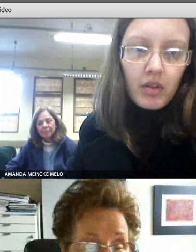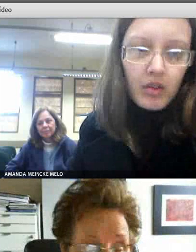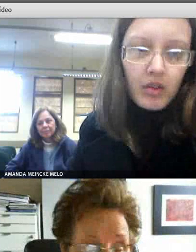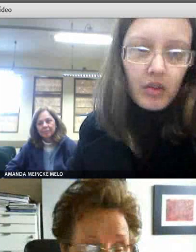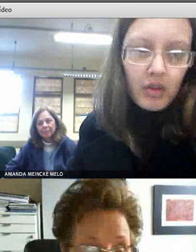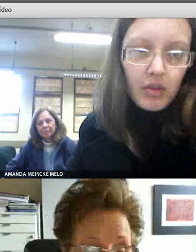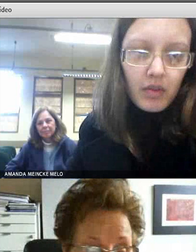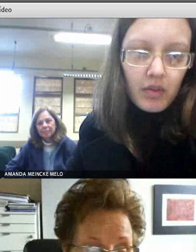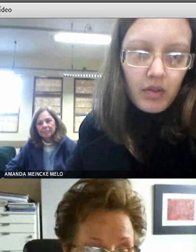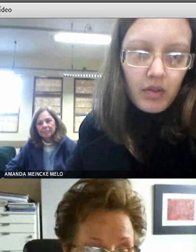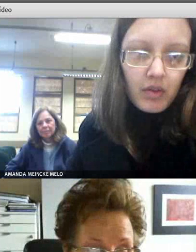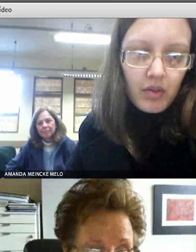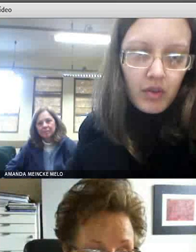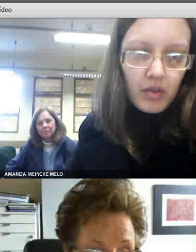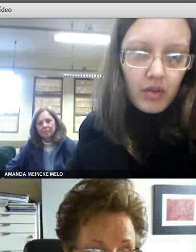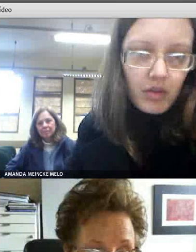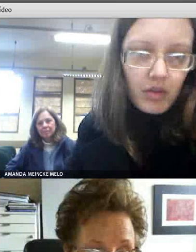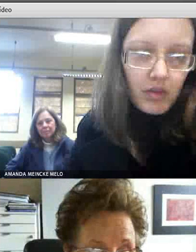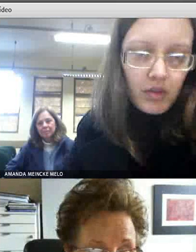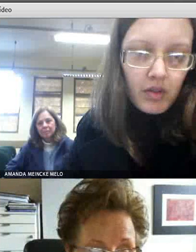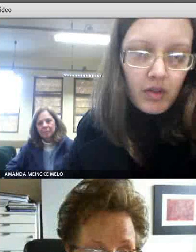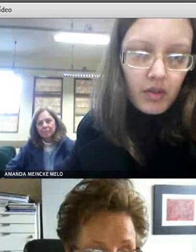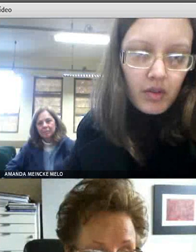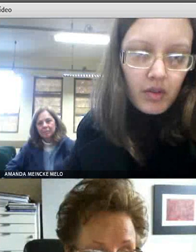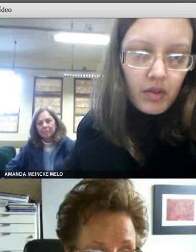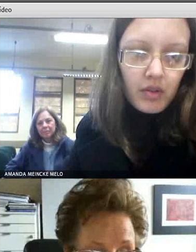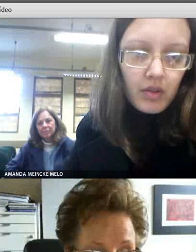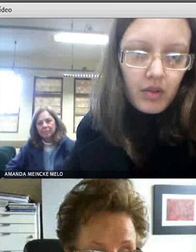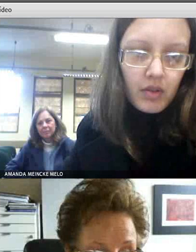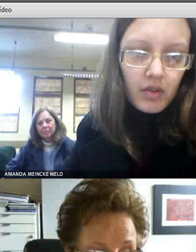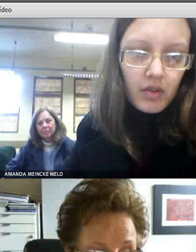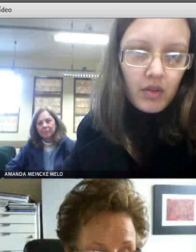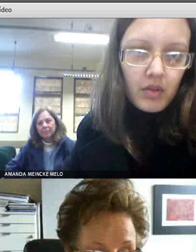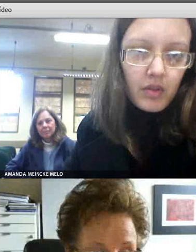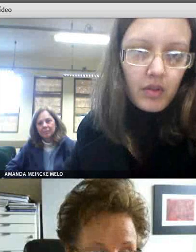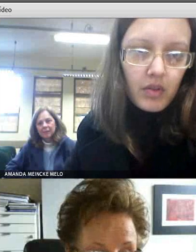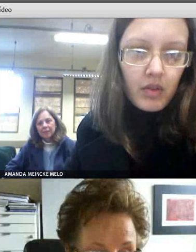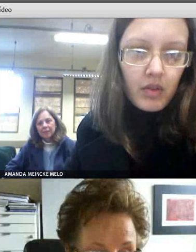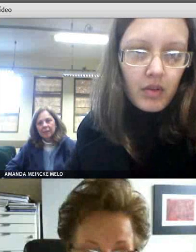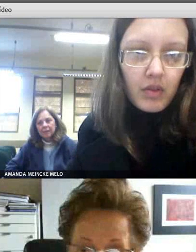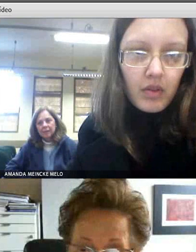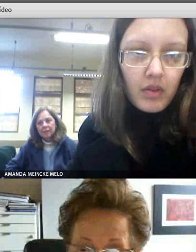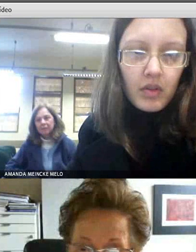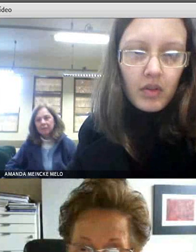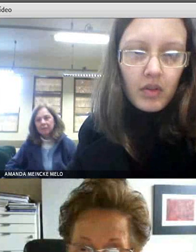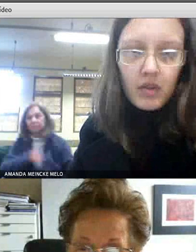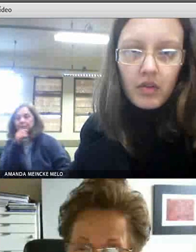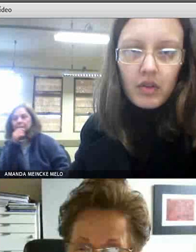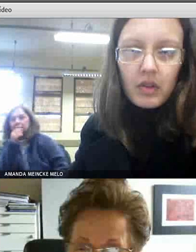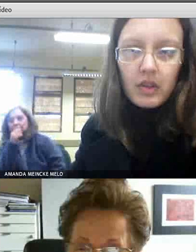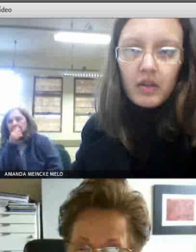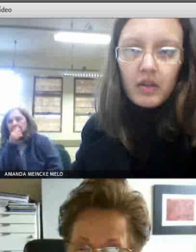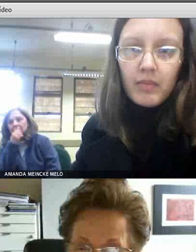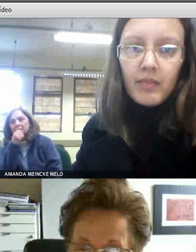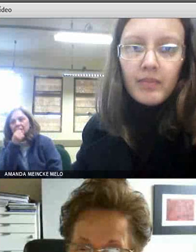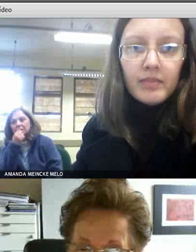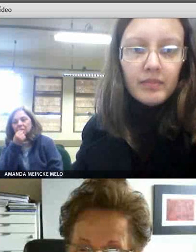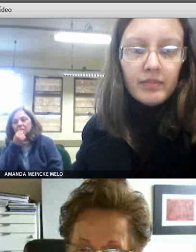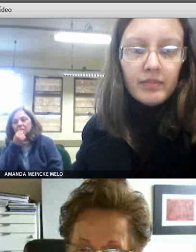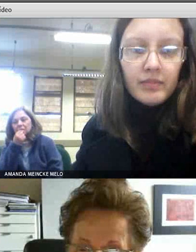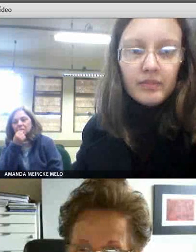todos que fizeram isso comigo. Ai, cara, eu no momento do desafio tenha sido bastante difícil de realizar os desafios, mas hoje